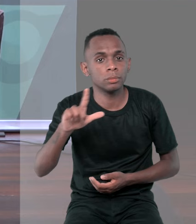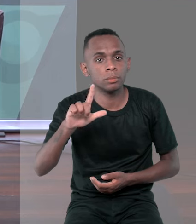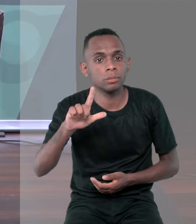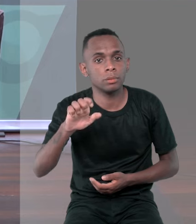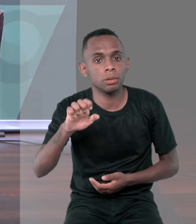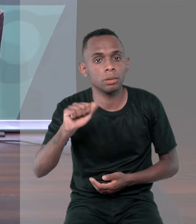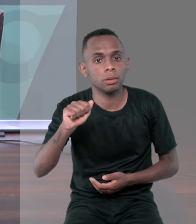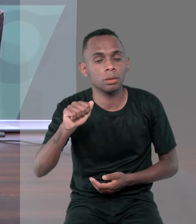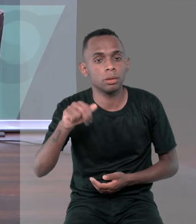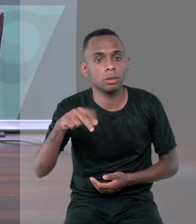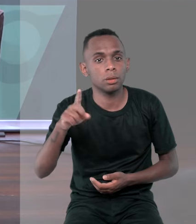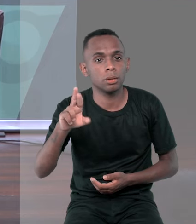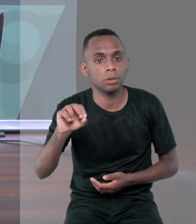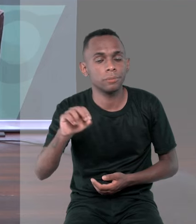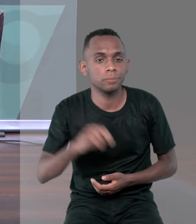autor.